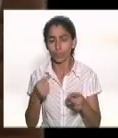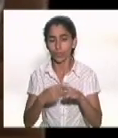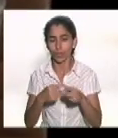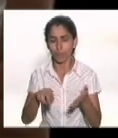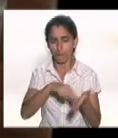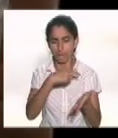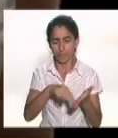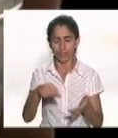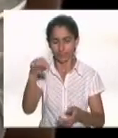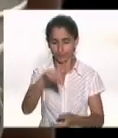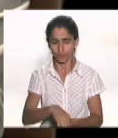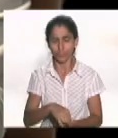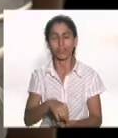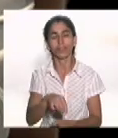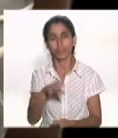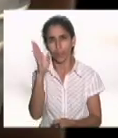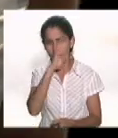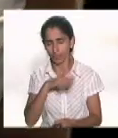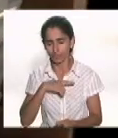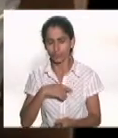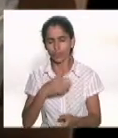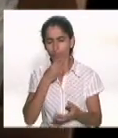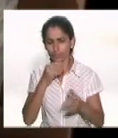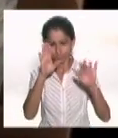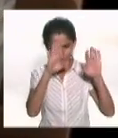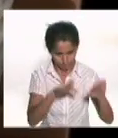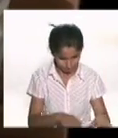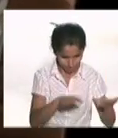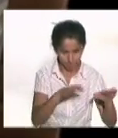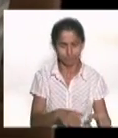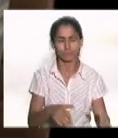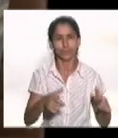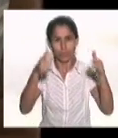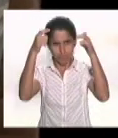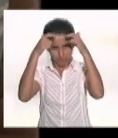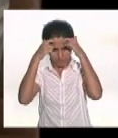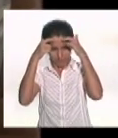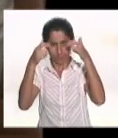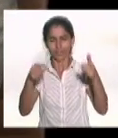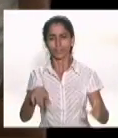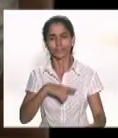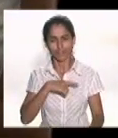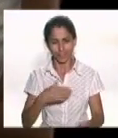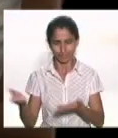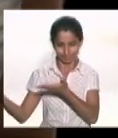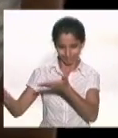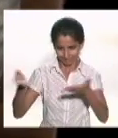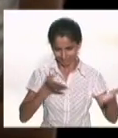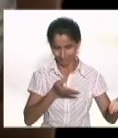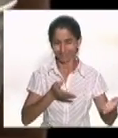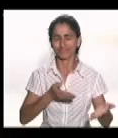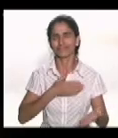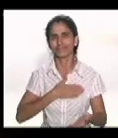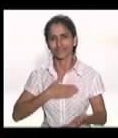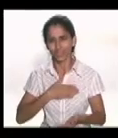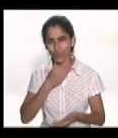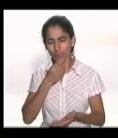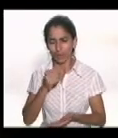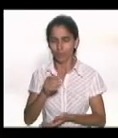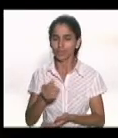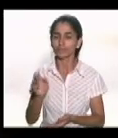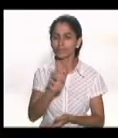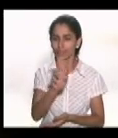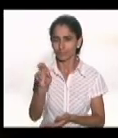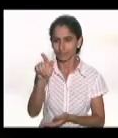bailes. Por aqui, não faltaram súditos para a majestade do soul brasileiro. Eu tenho o prazer de receber